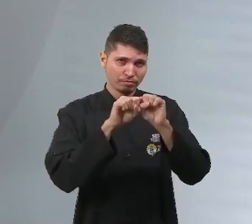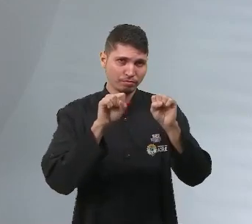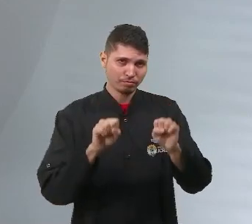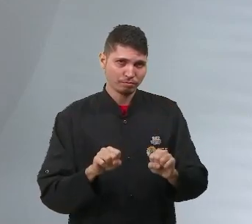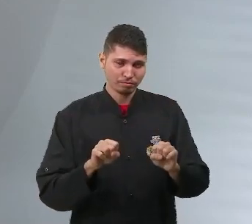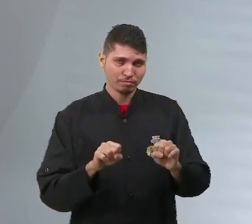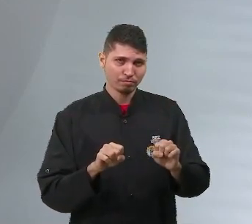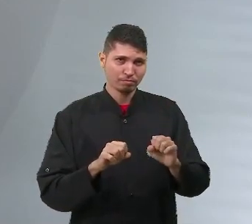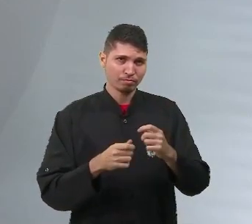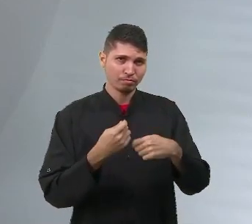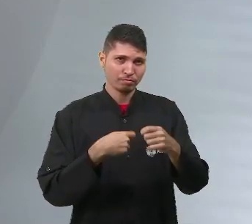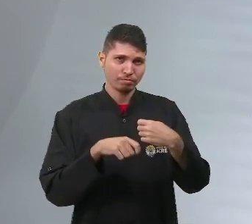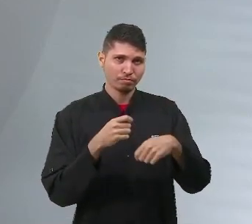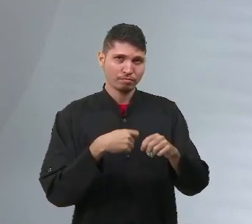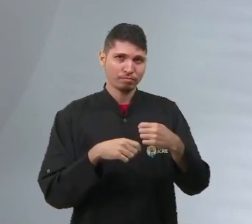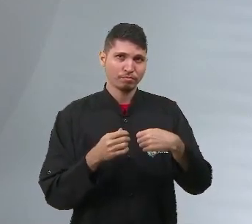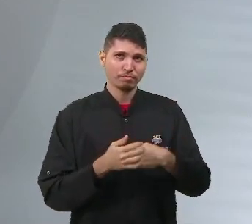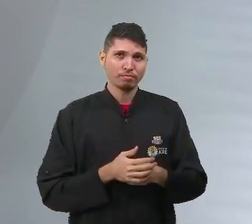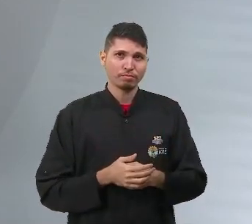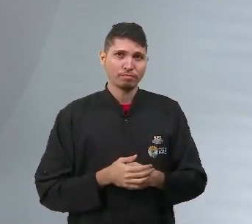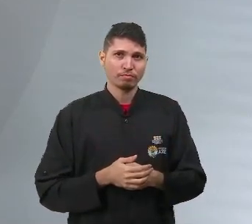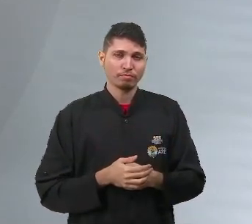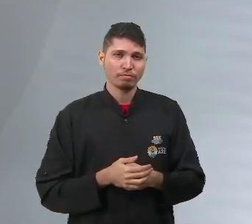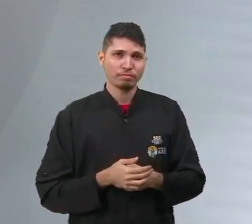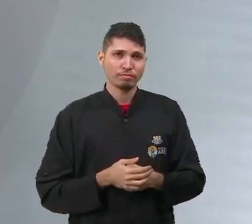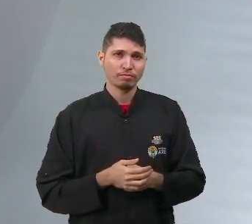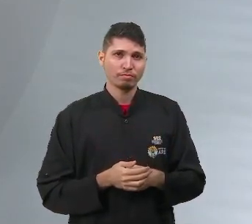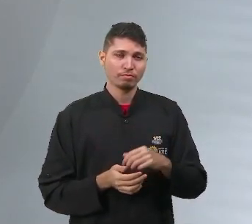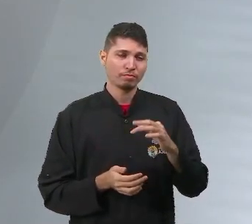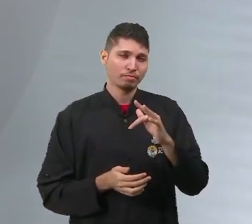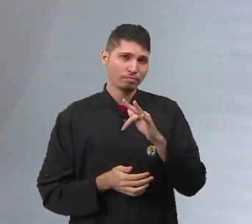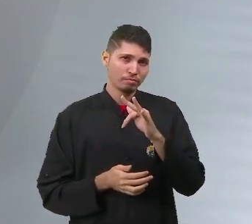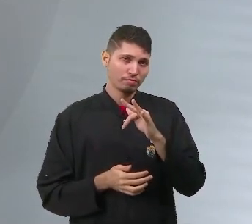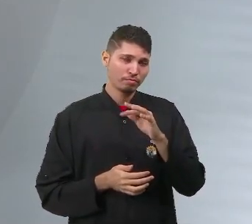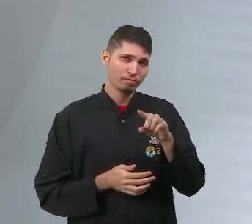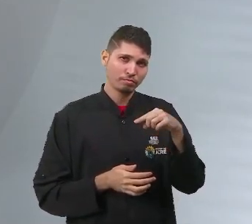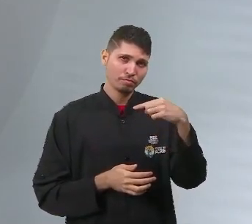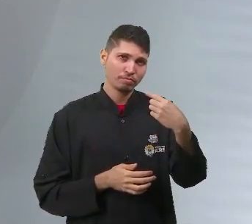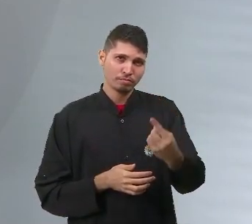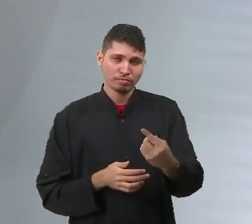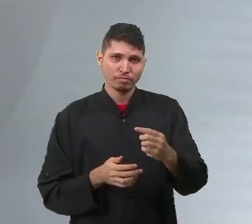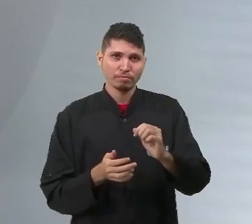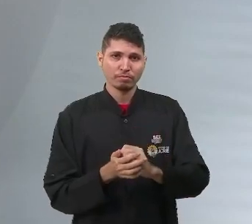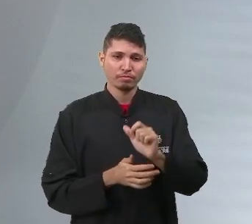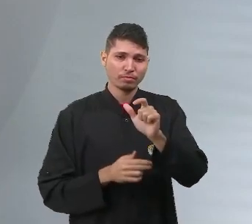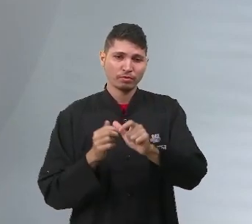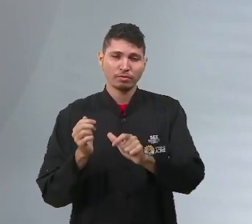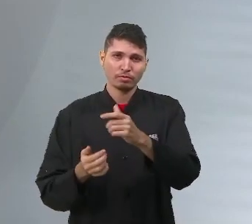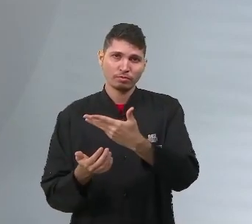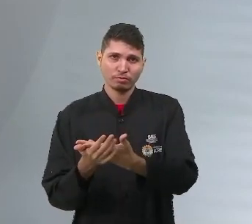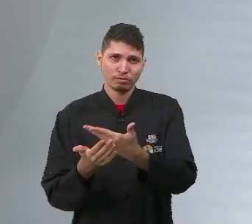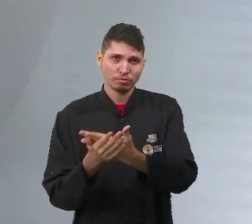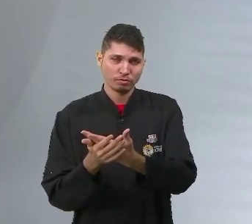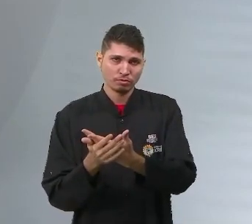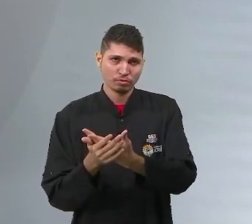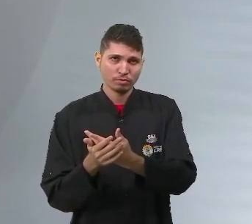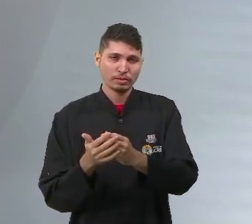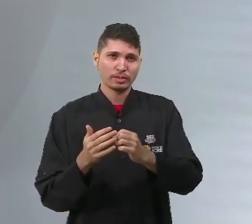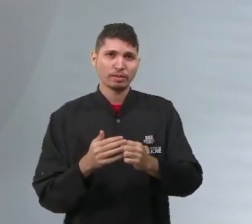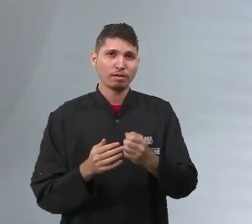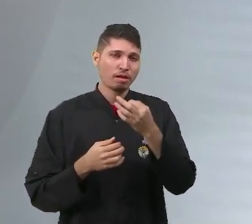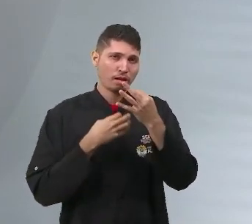frente, Adam Smith, um iluminista, vai contrariar, ele vai se opor ao mercantilismo, propondo que a economia não